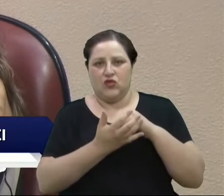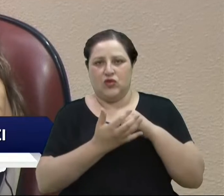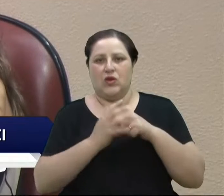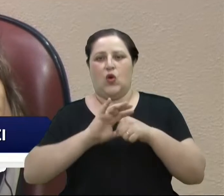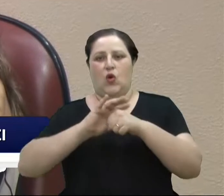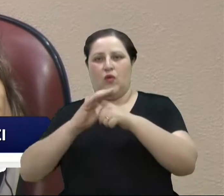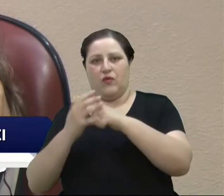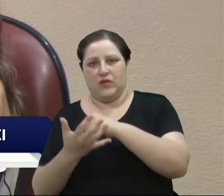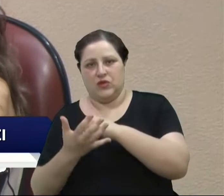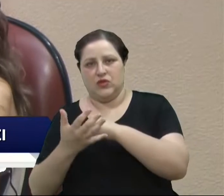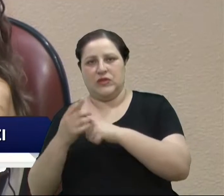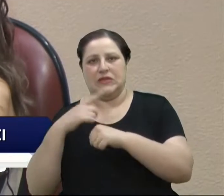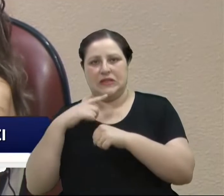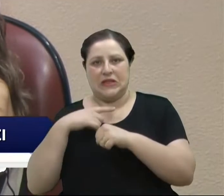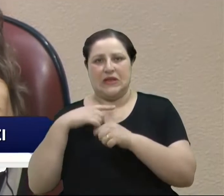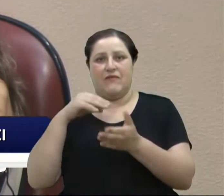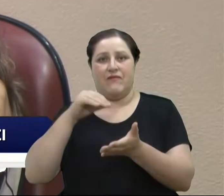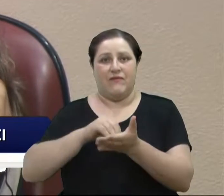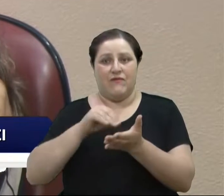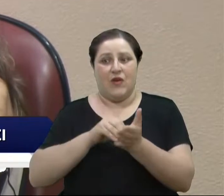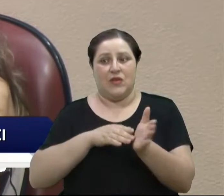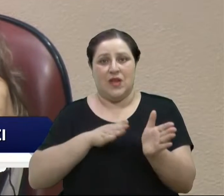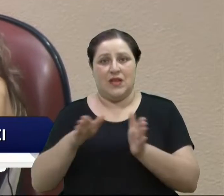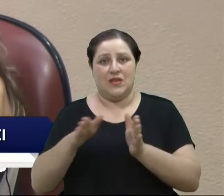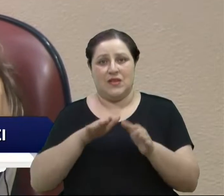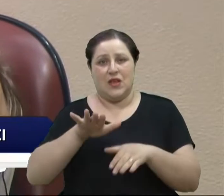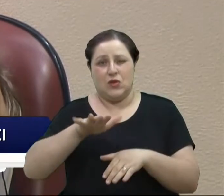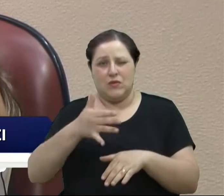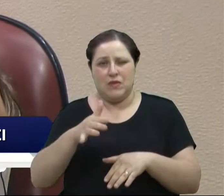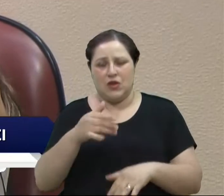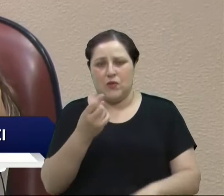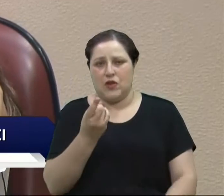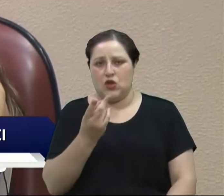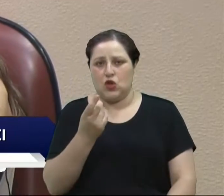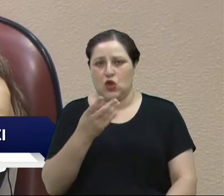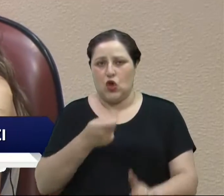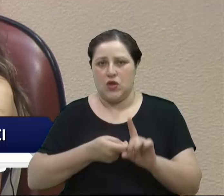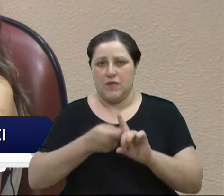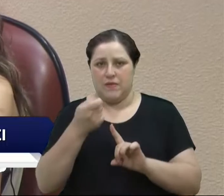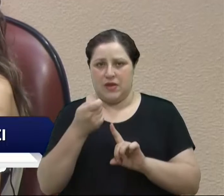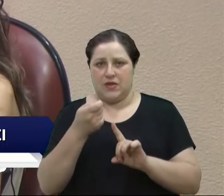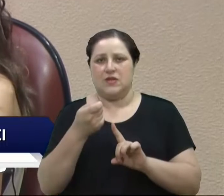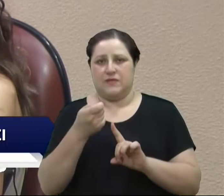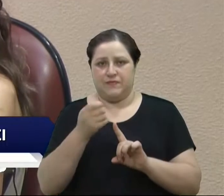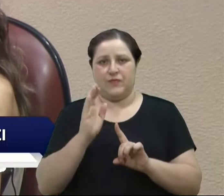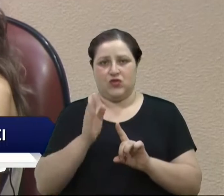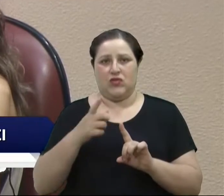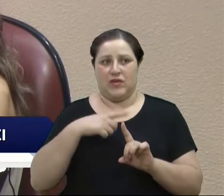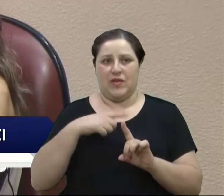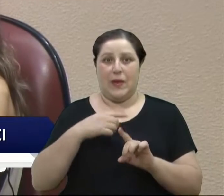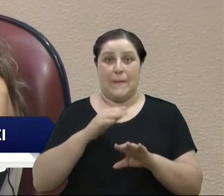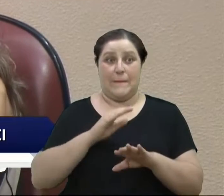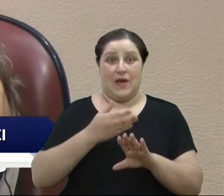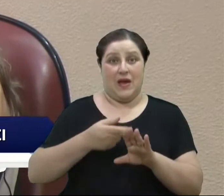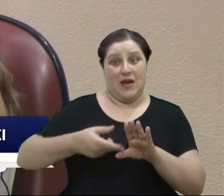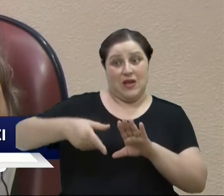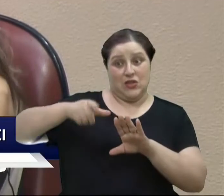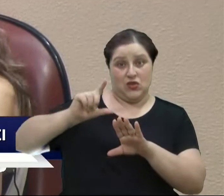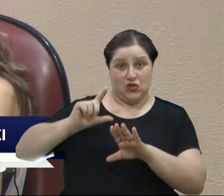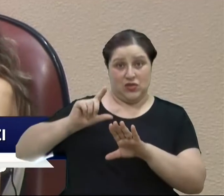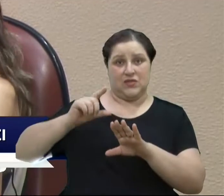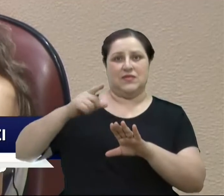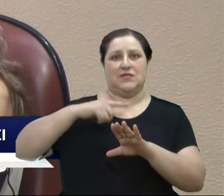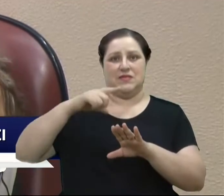12 meses de falta de acesso. Somado a uma fila já bastante grande que se tinha antes e que